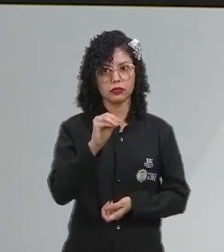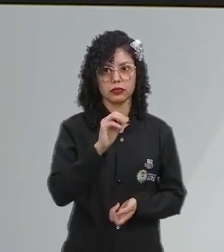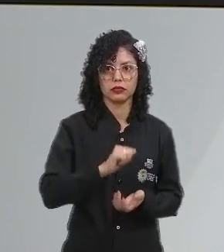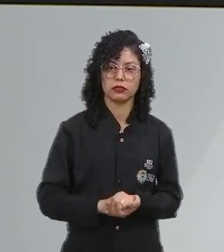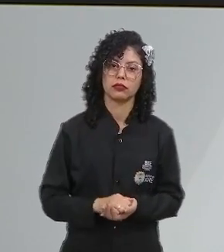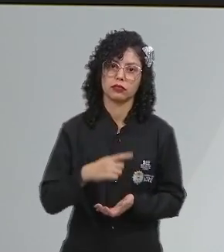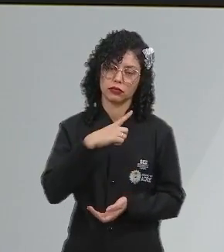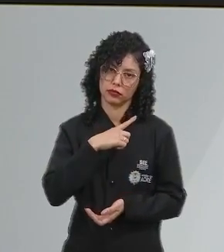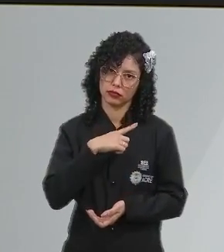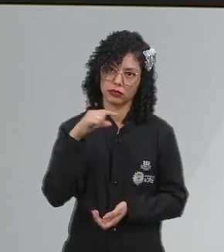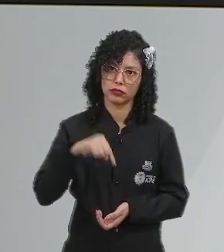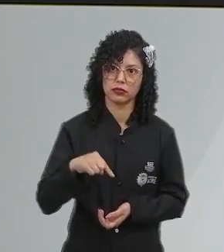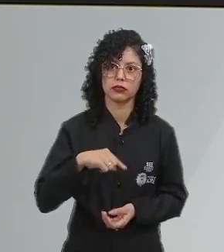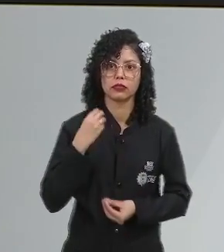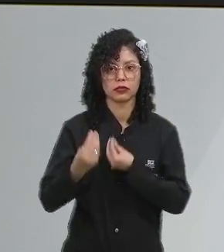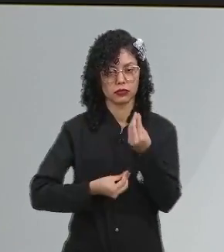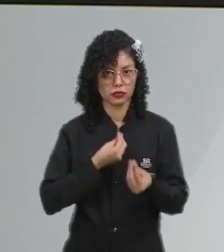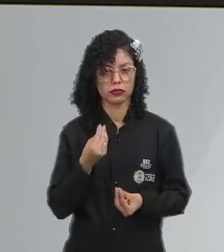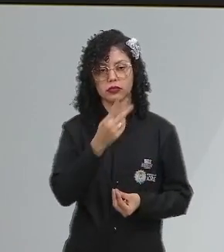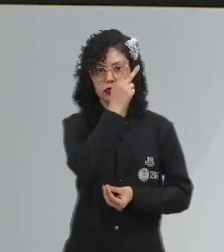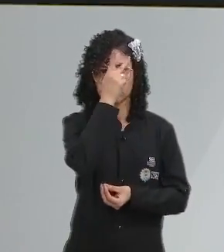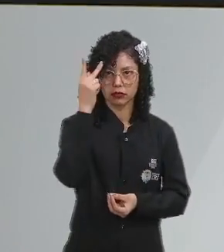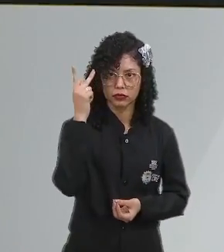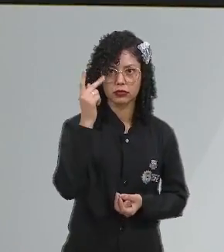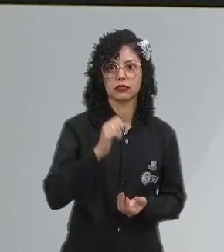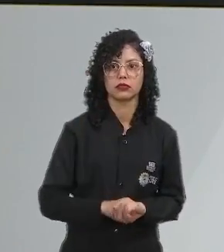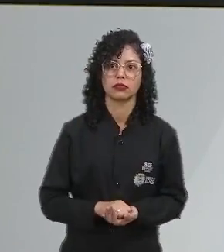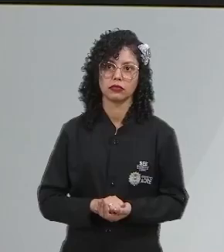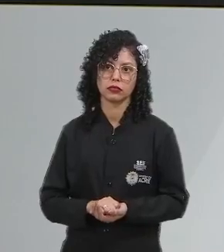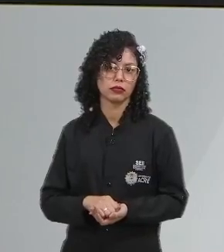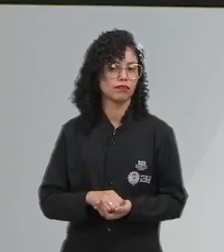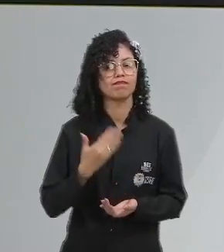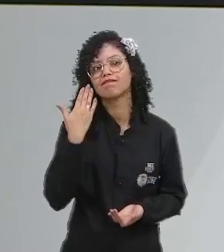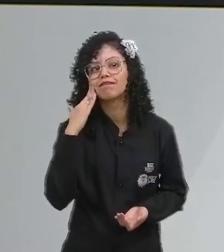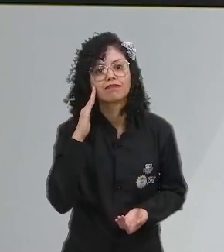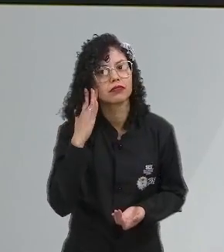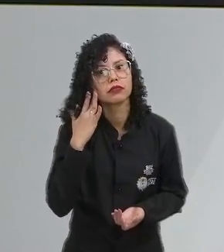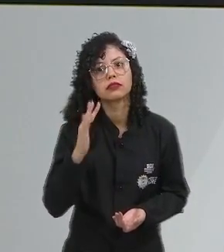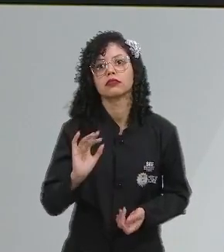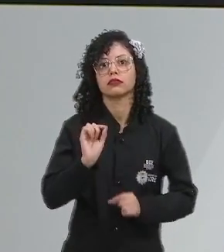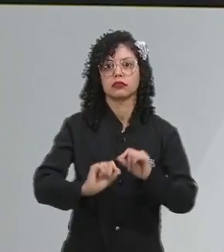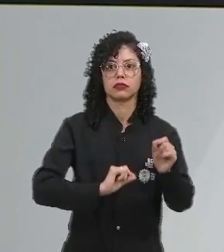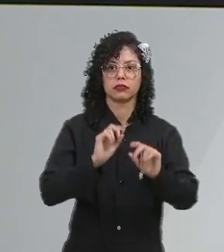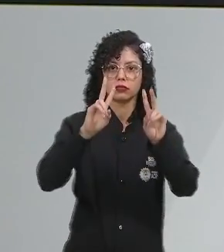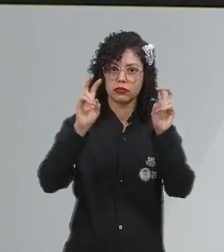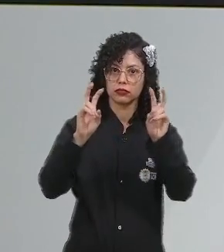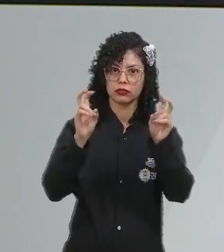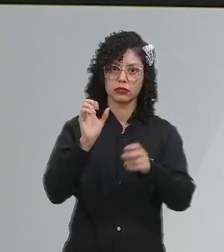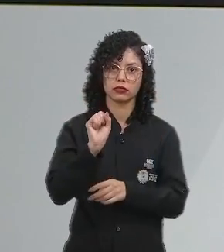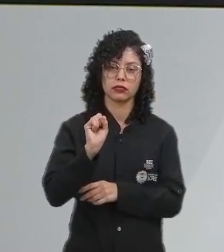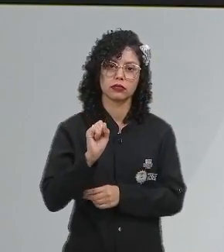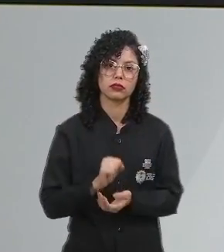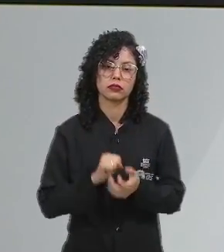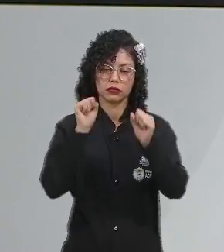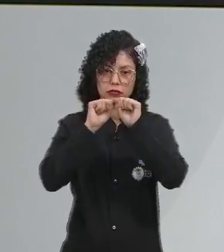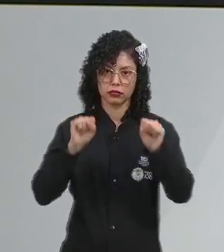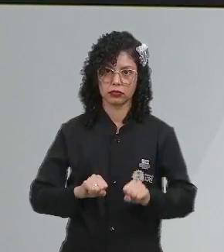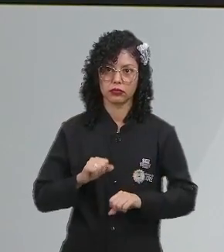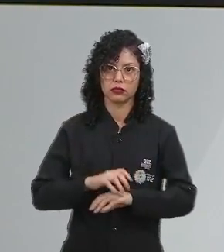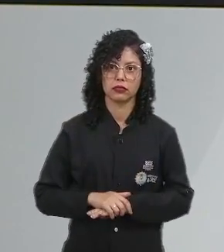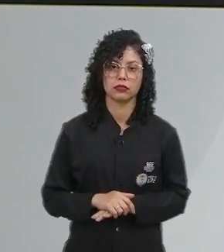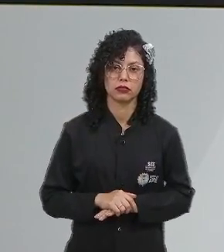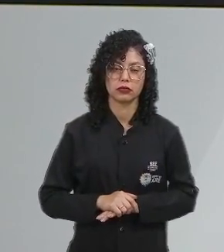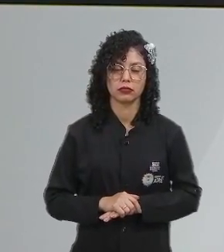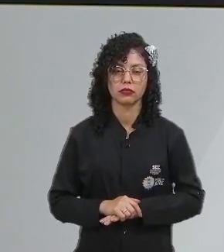no Brasil, né, da forma como as pessoas que não entendiam o que era essa economia, esse sistema, né,